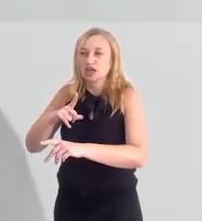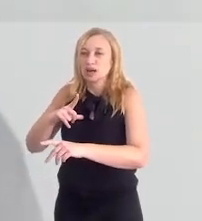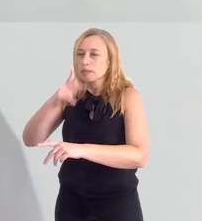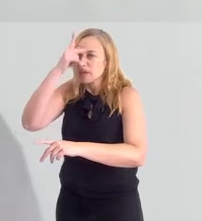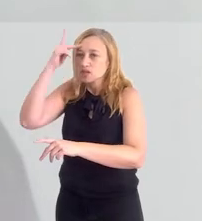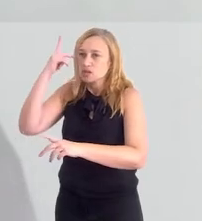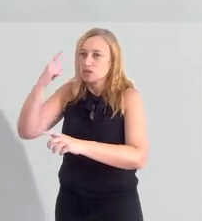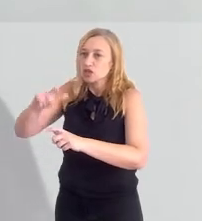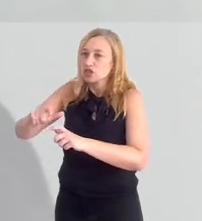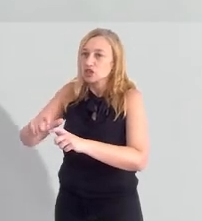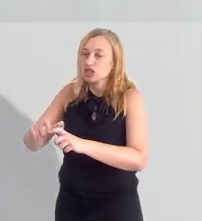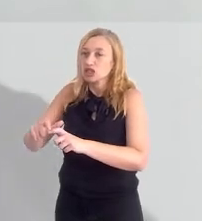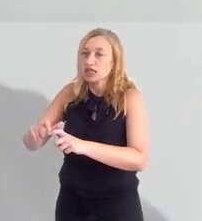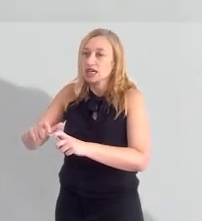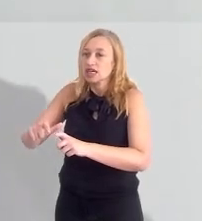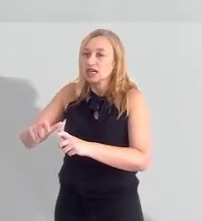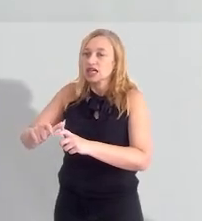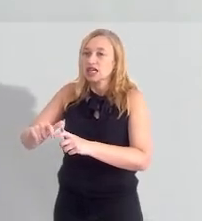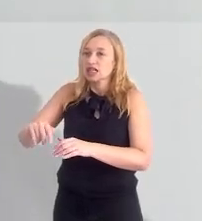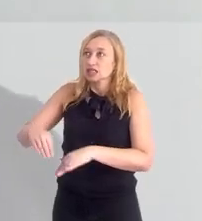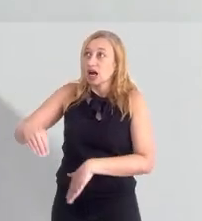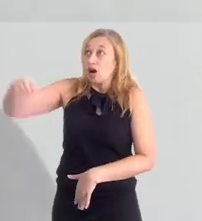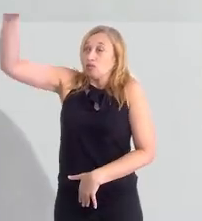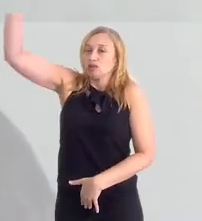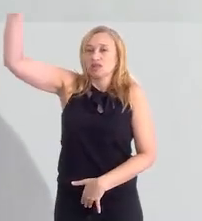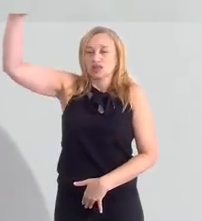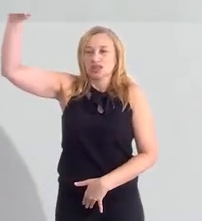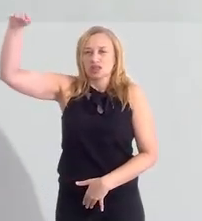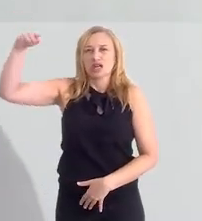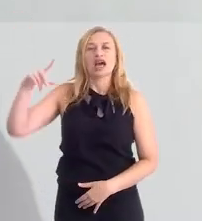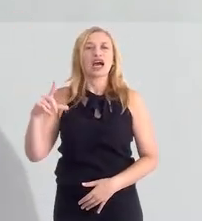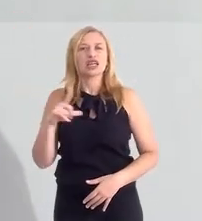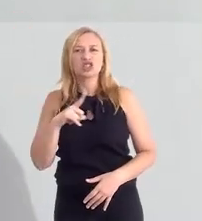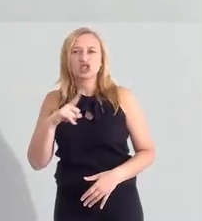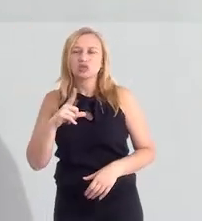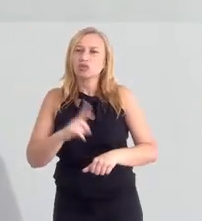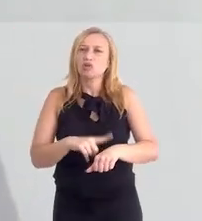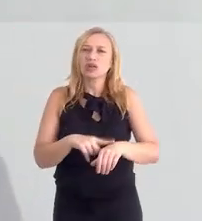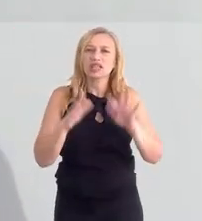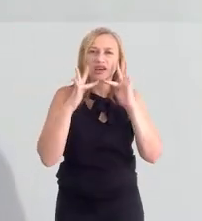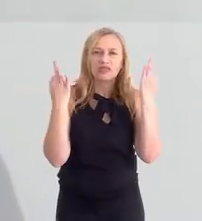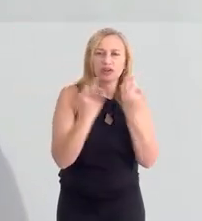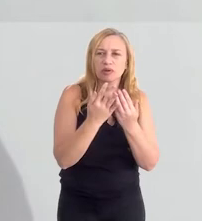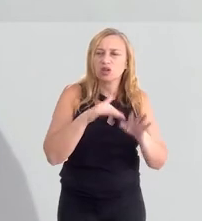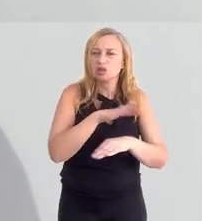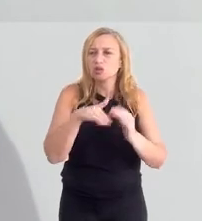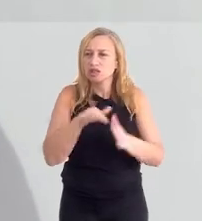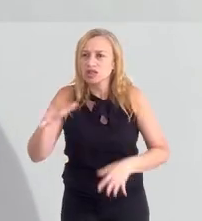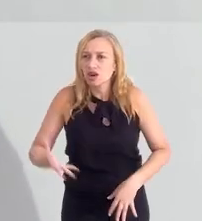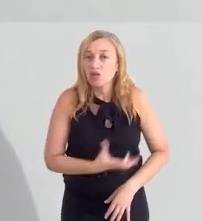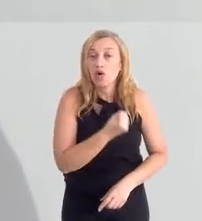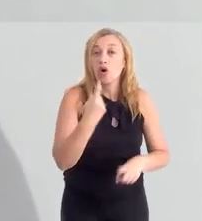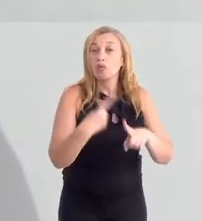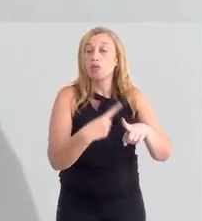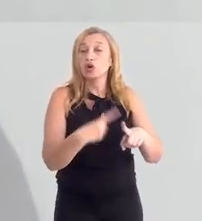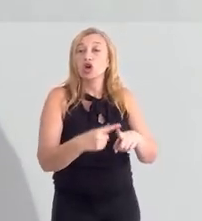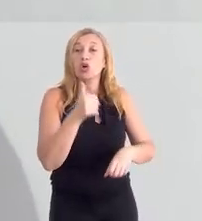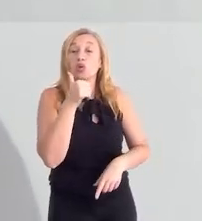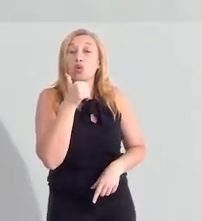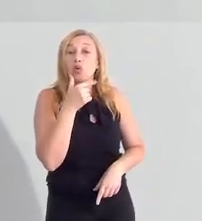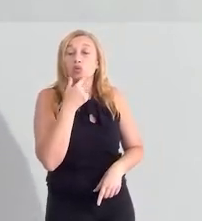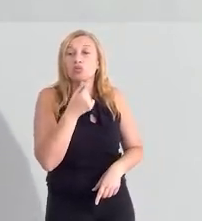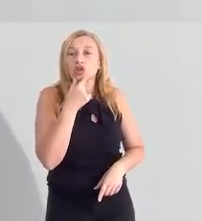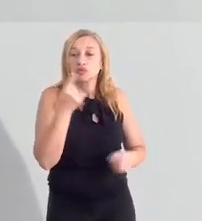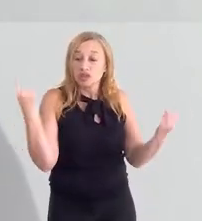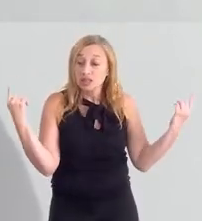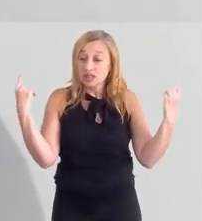os programas eram como eles faziam para sobreviver. Houve um programa especial em que a família inteira se salvou porque o menino